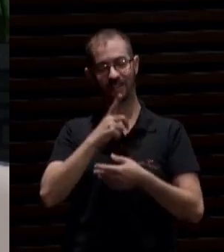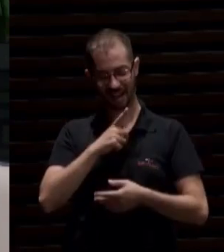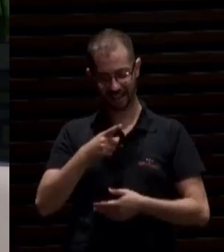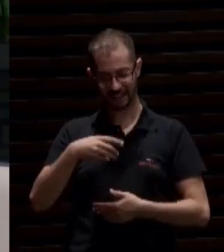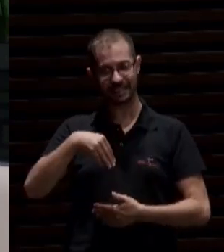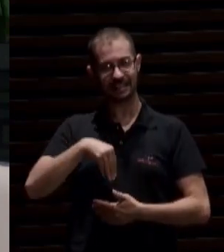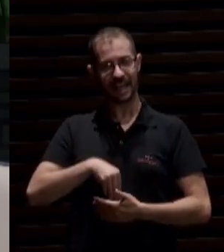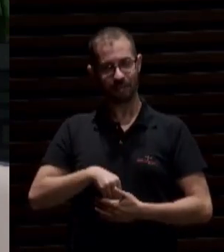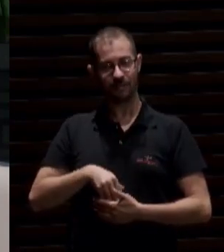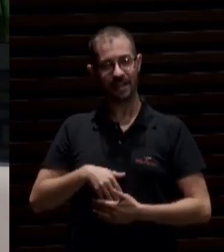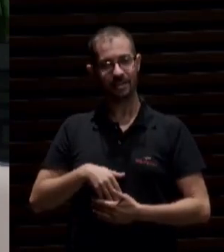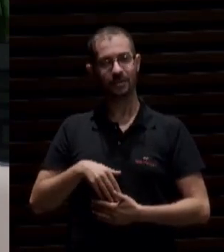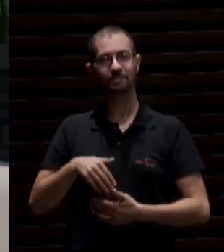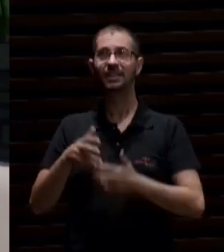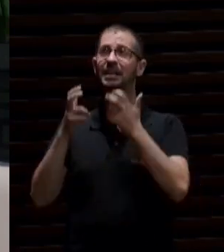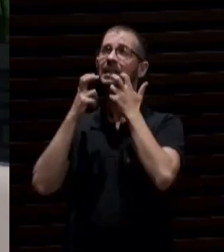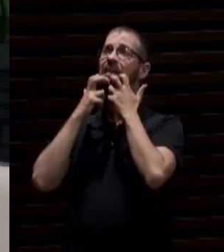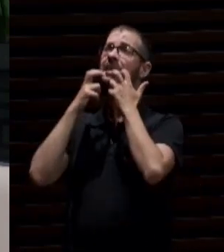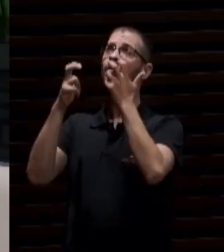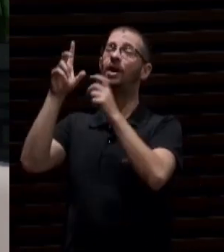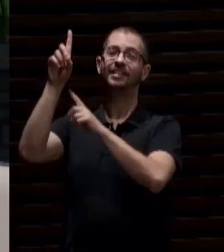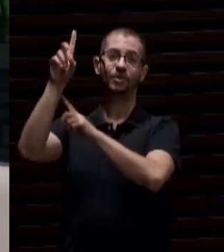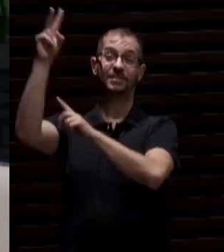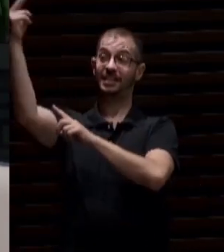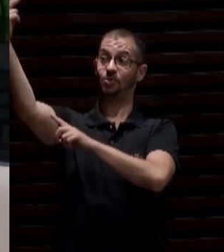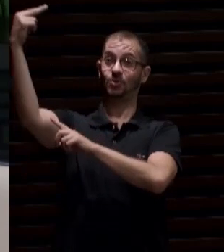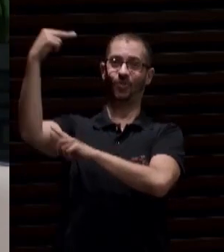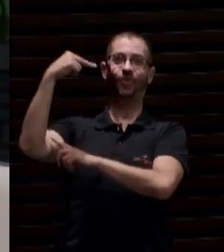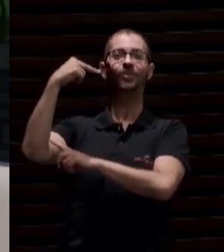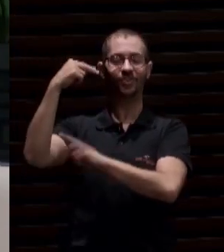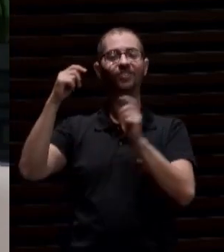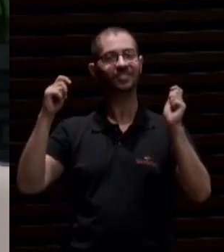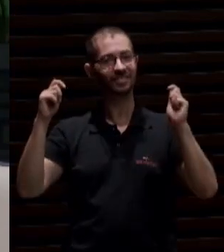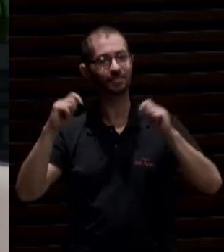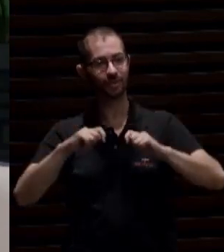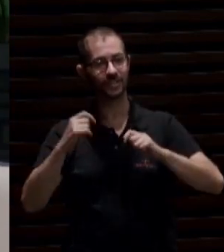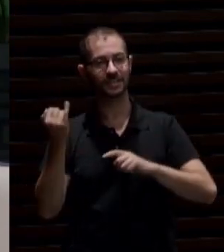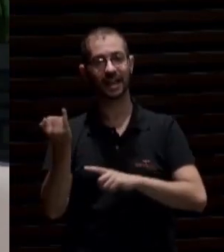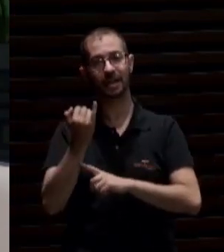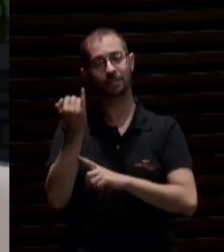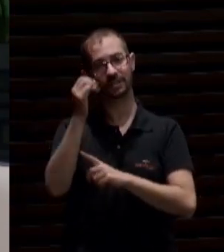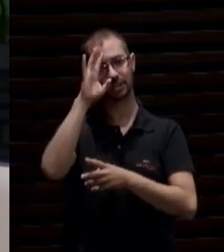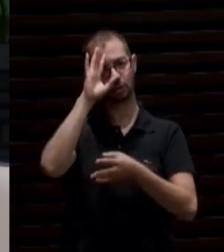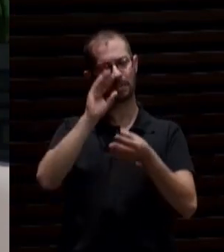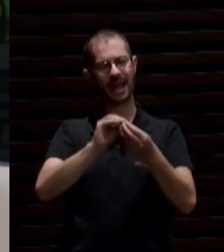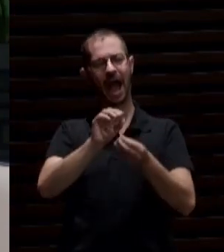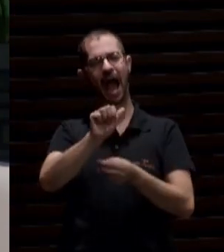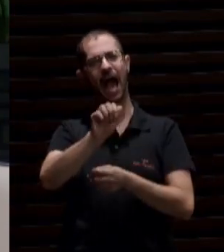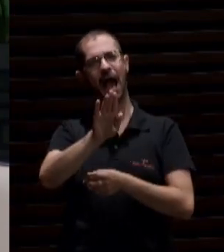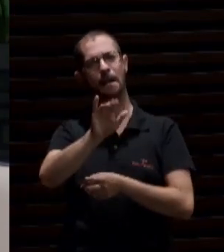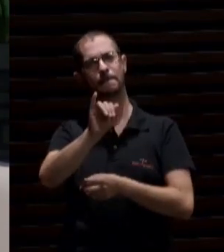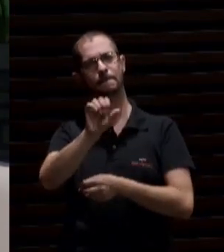Jonas gritou a Deus e Deus ouviu a sua voz. E é importante entender que a expressão abismo que o texto